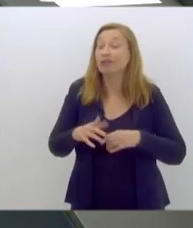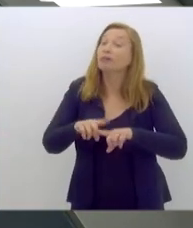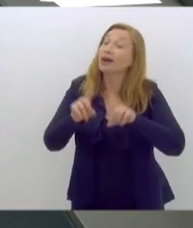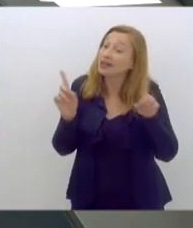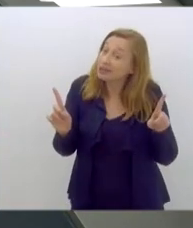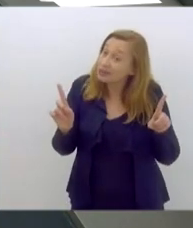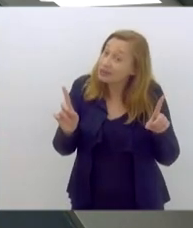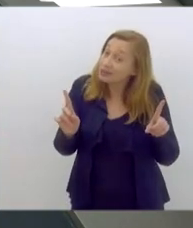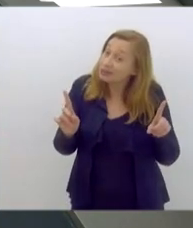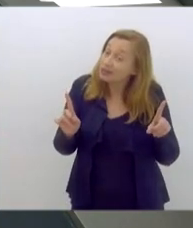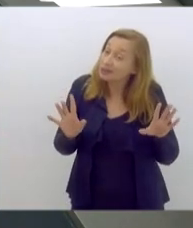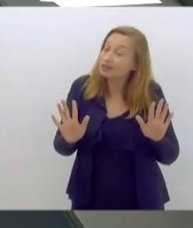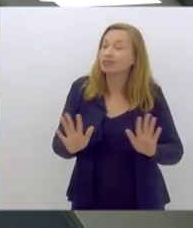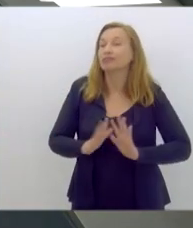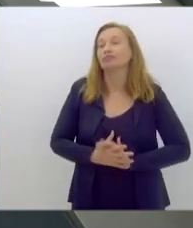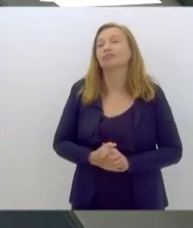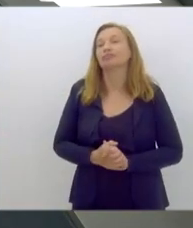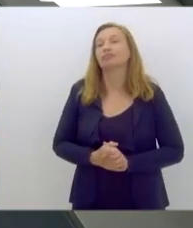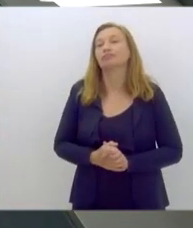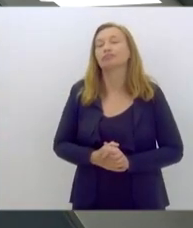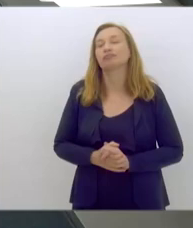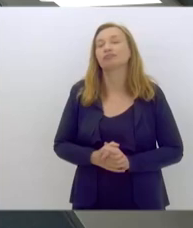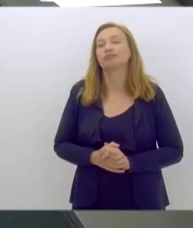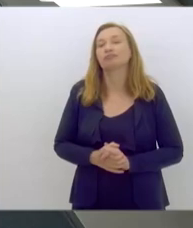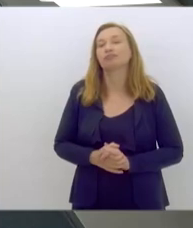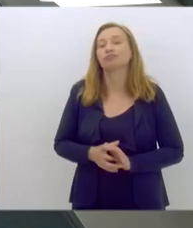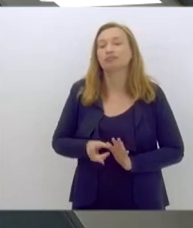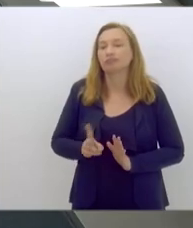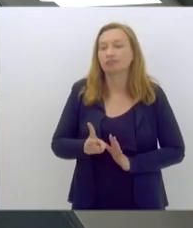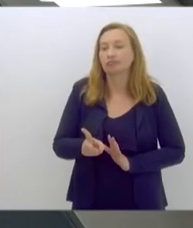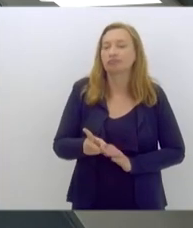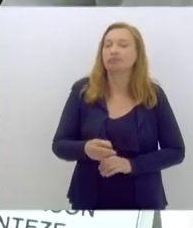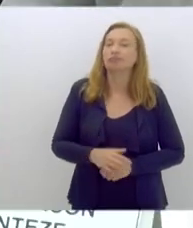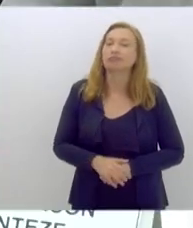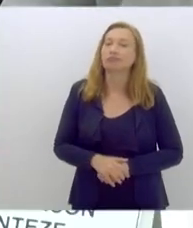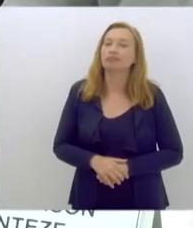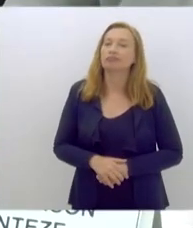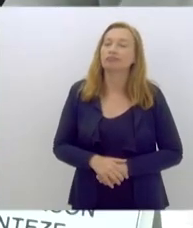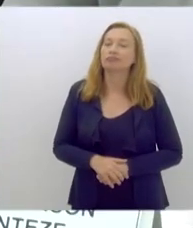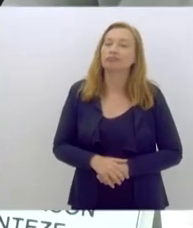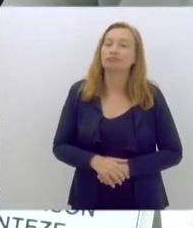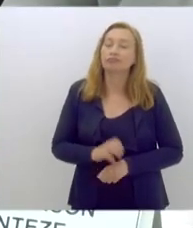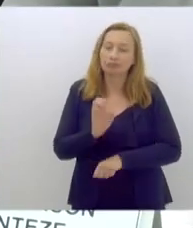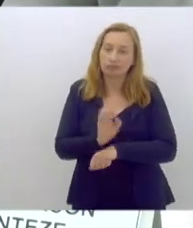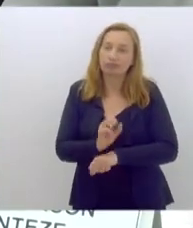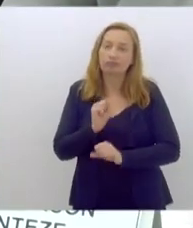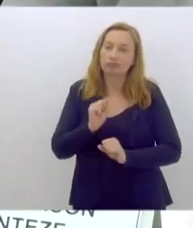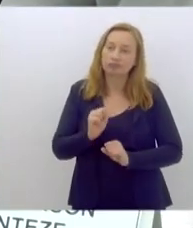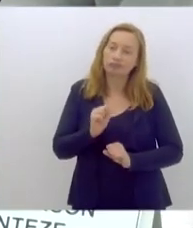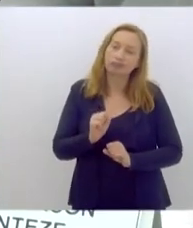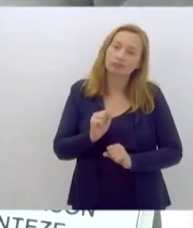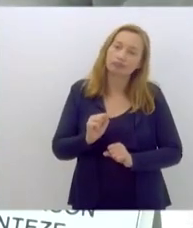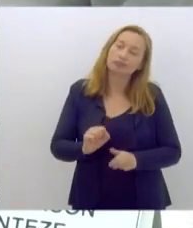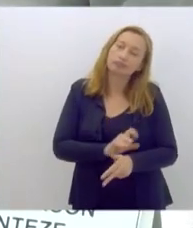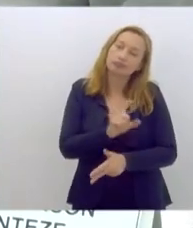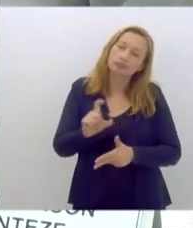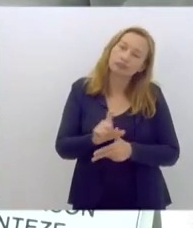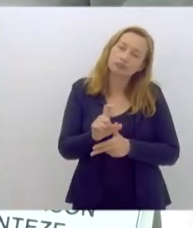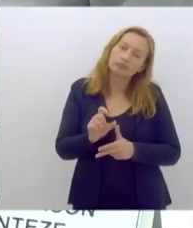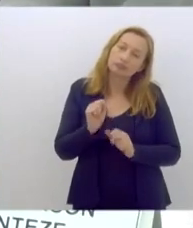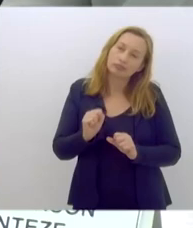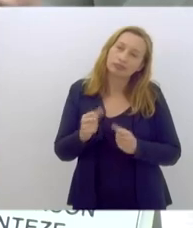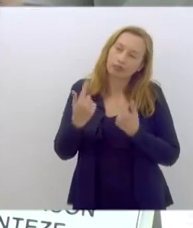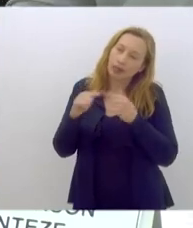de alguma forma nós estamos mantendo eu poderia o estado poderia O Poder Executivo poderia ser até